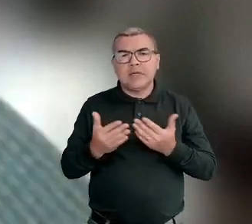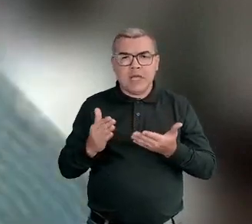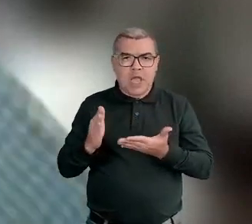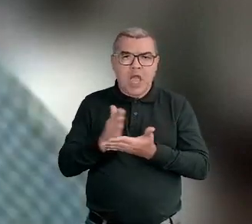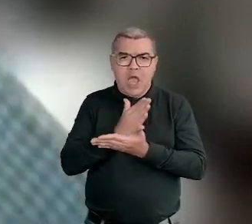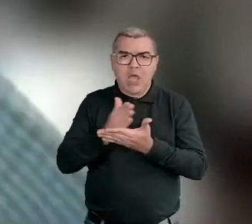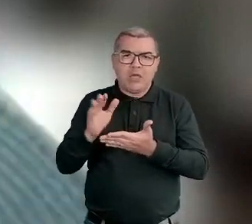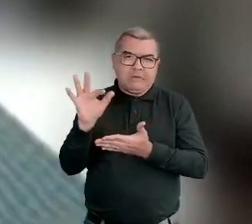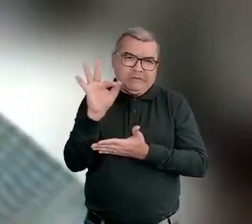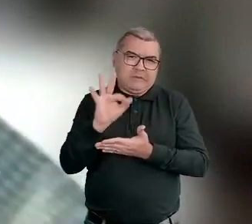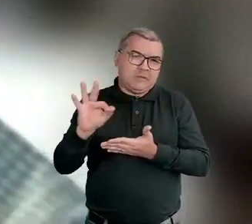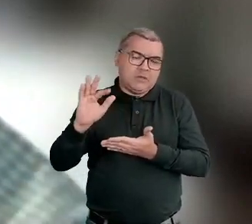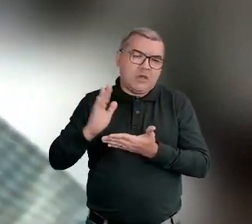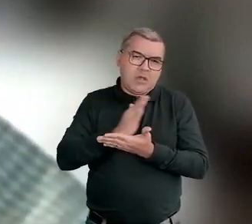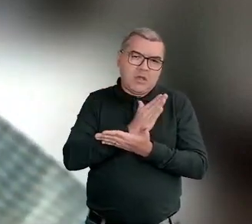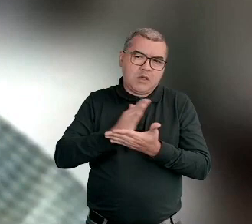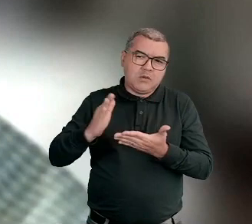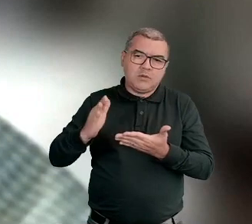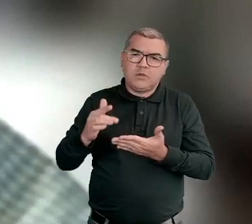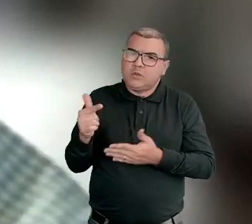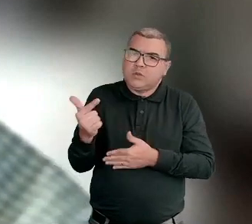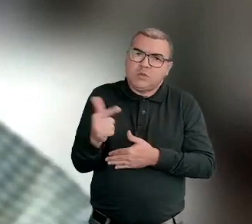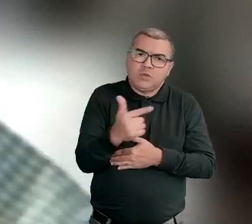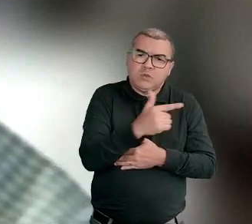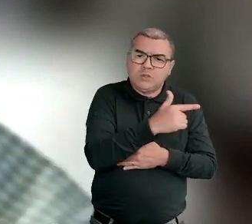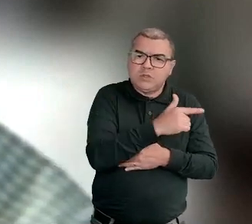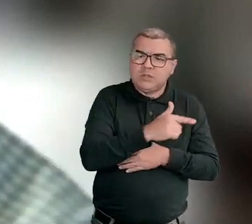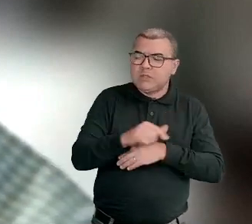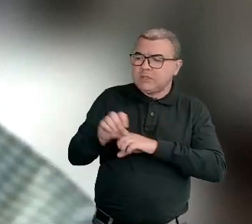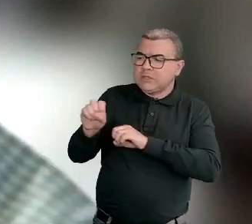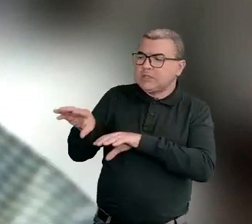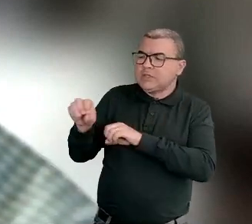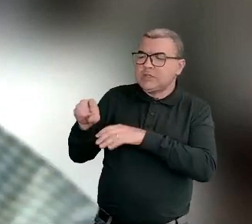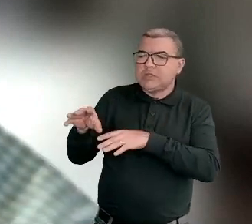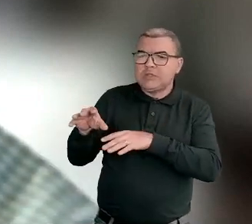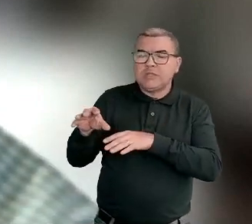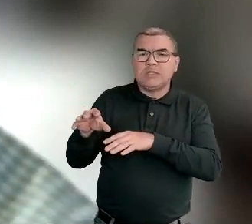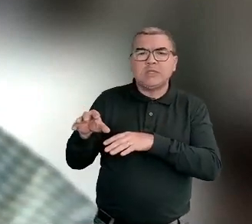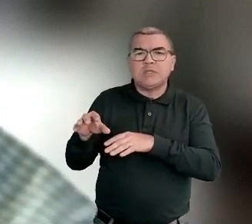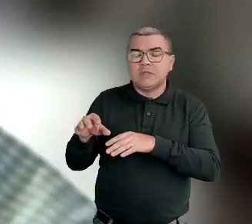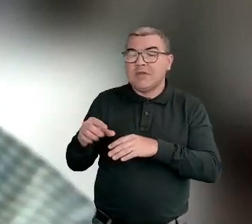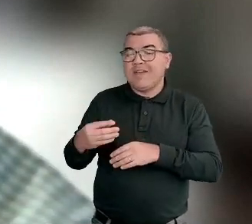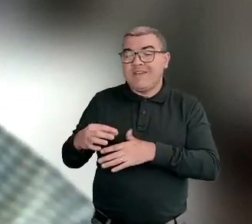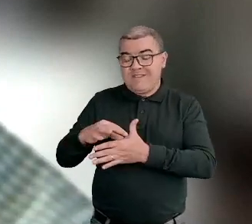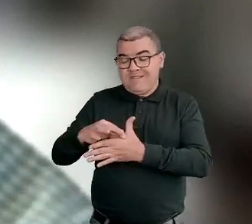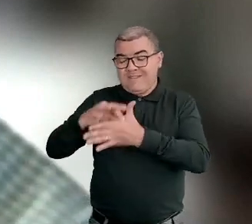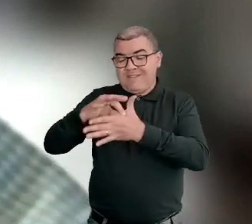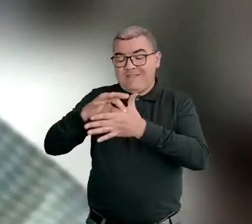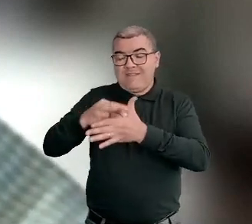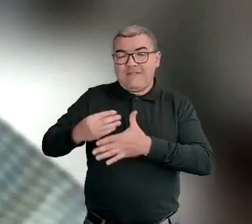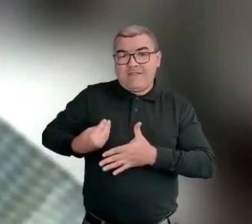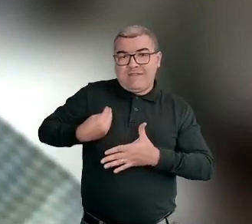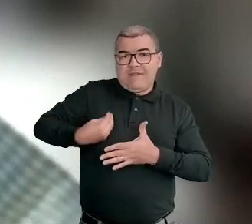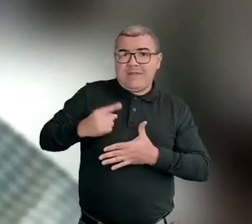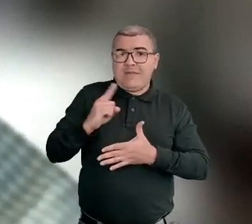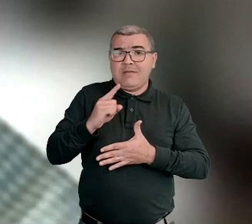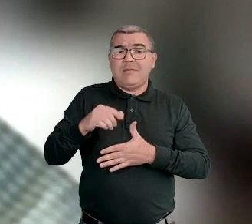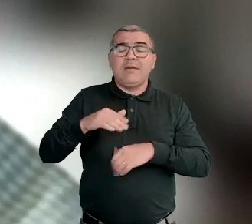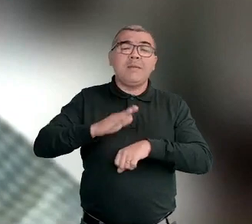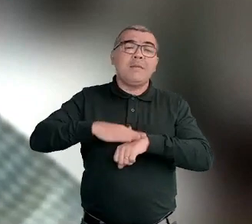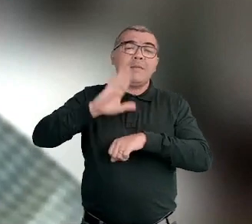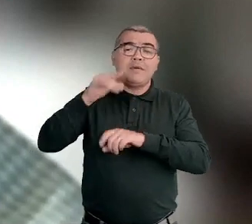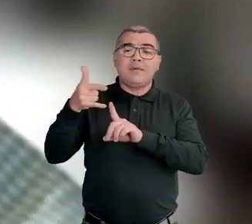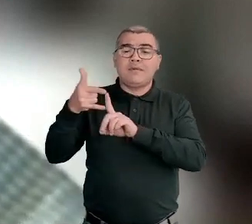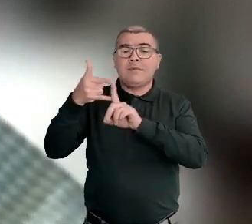Muitas instituições, faculdades, não tem quase ensino presencial, tem muito ensino à distância, né, por telemedicina, que esse que nós